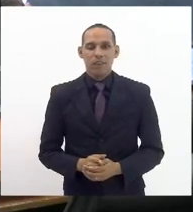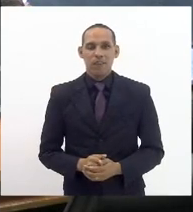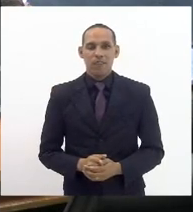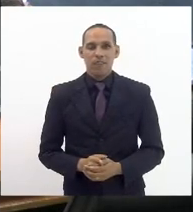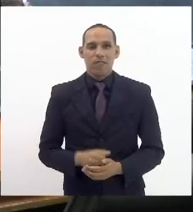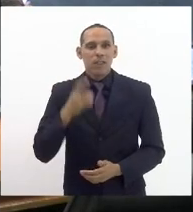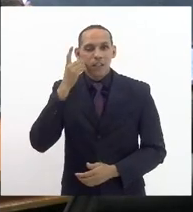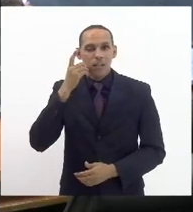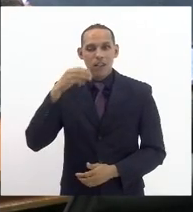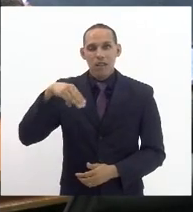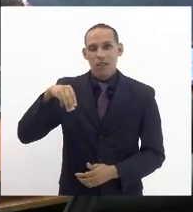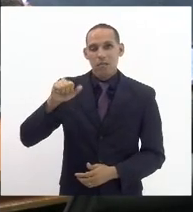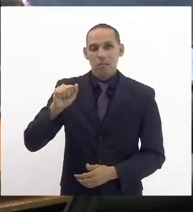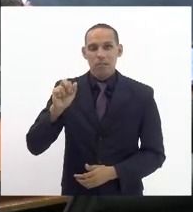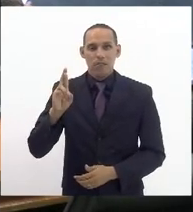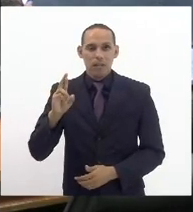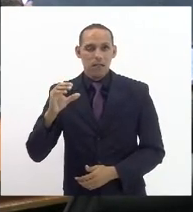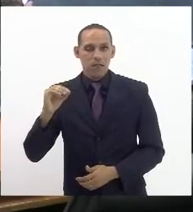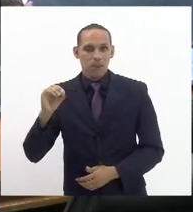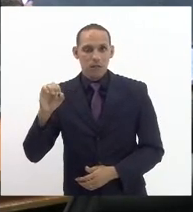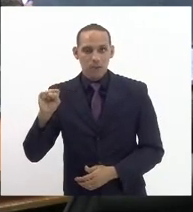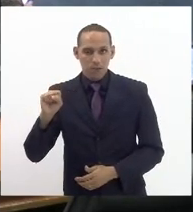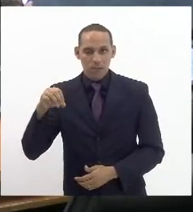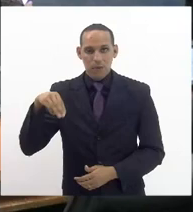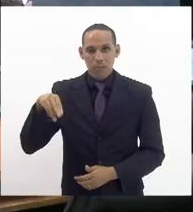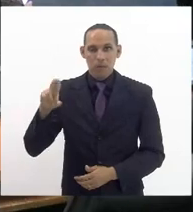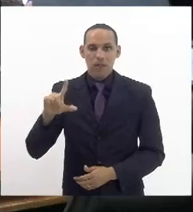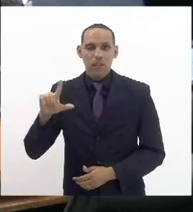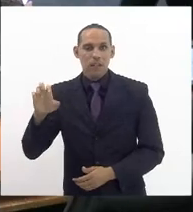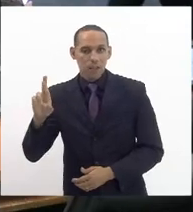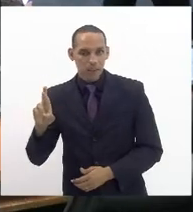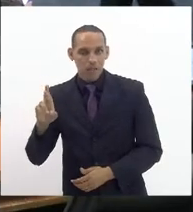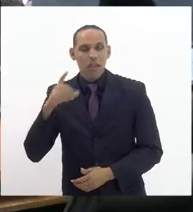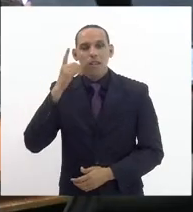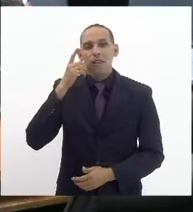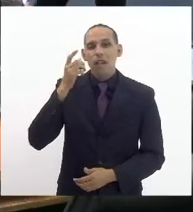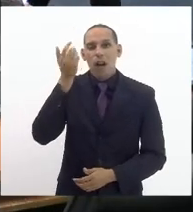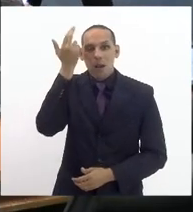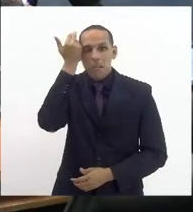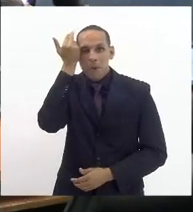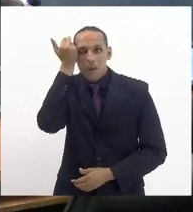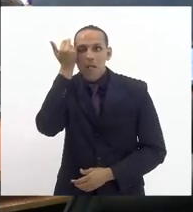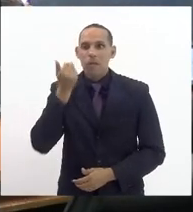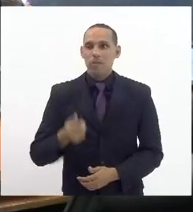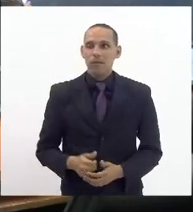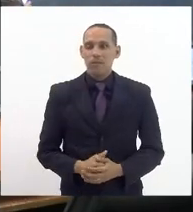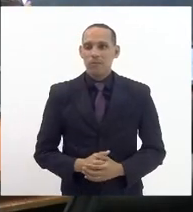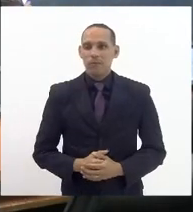Deputado Marcos Miller. Deputado Eliomar Coelho.